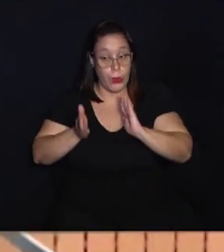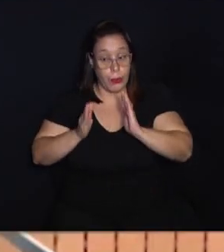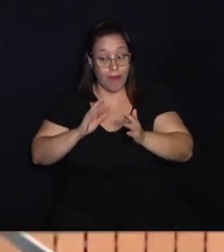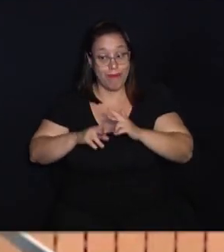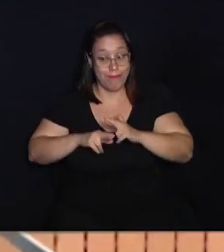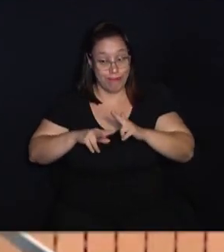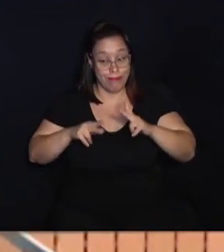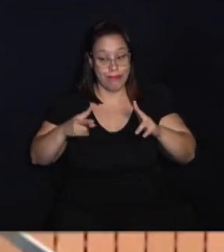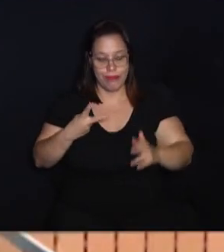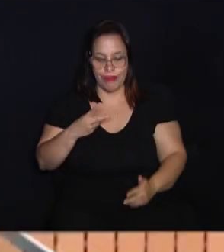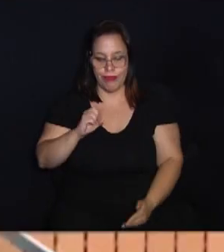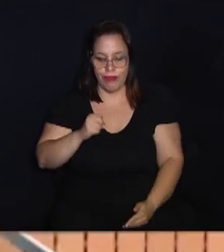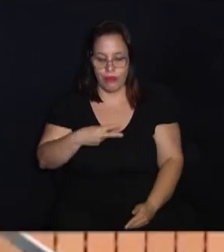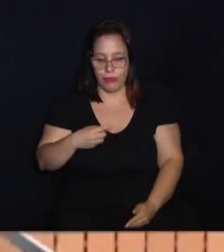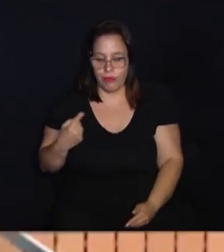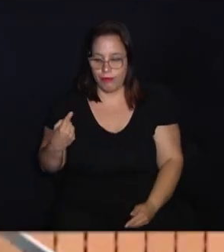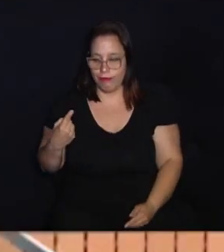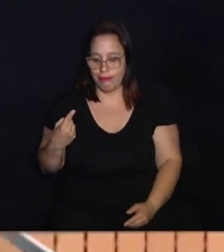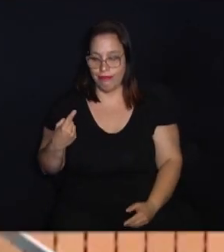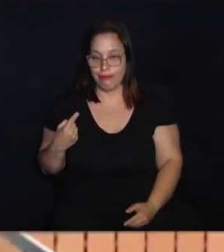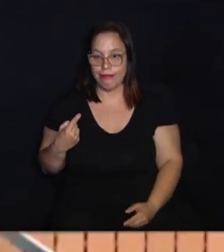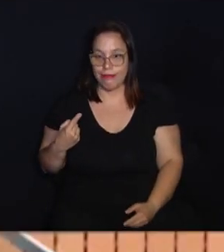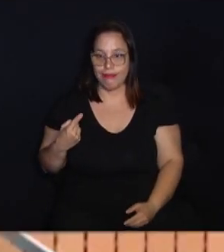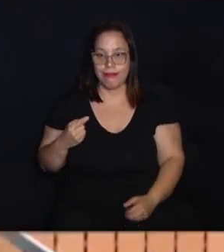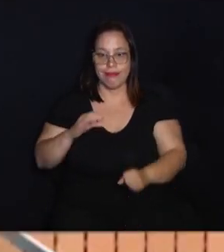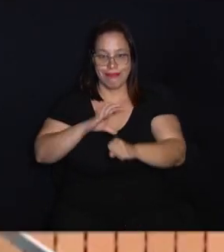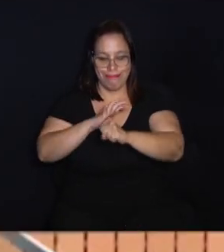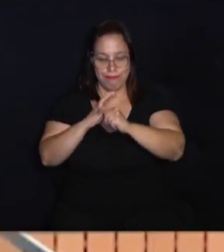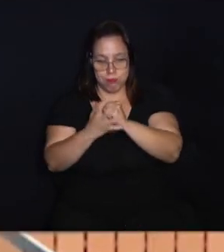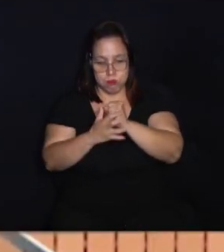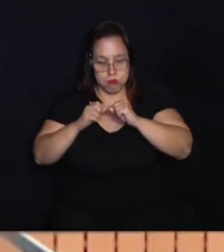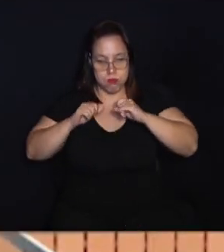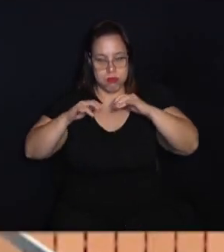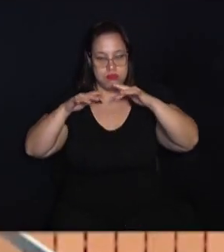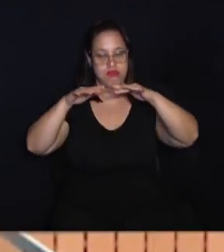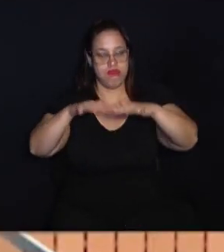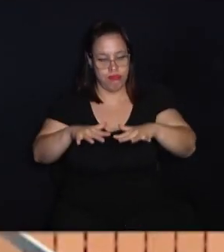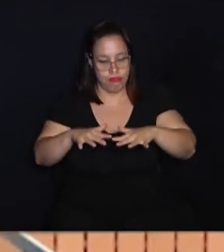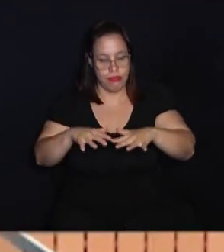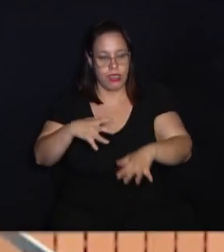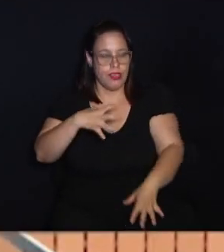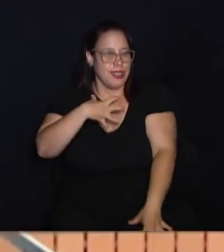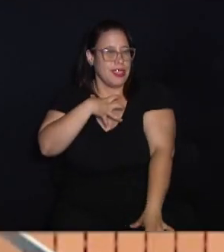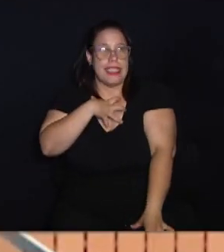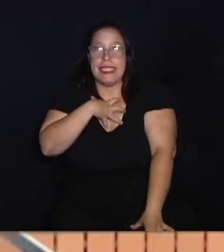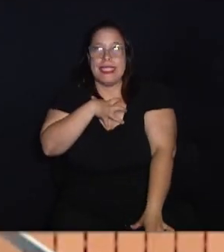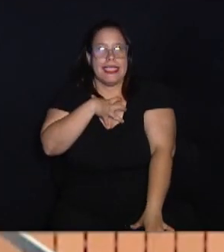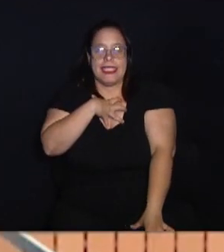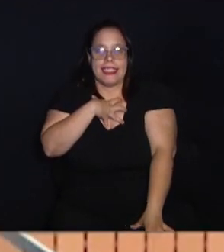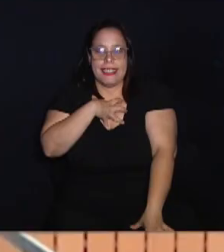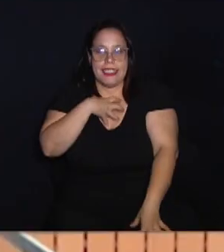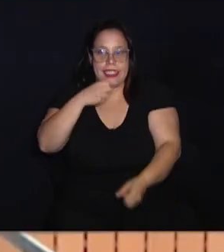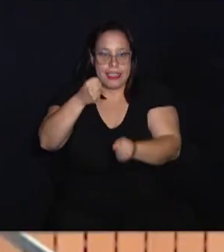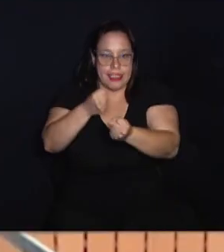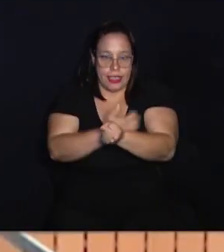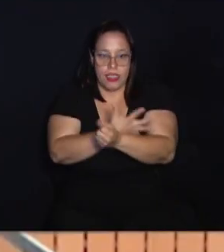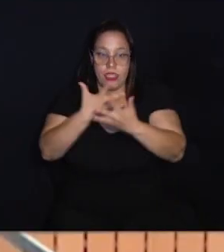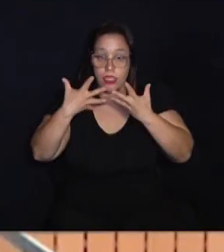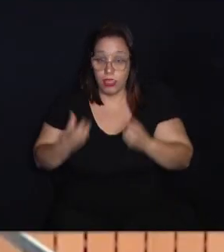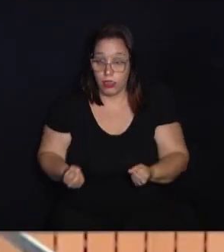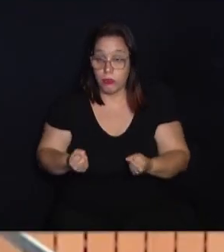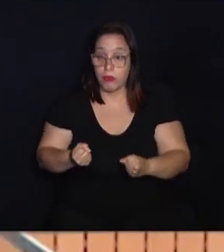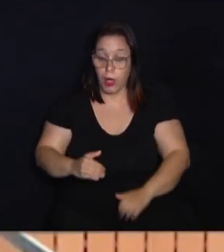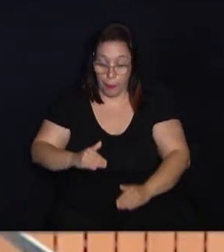diferente de 2021, quando estávamos em pandemia. É uma emoção muito grande receber a